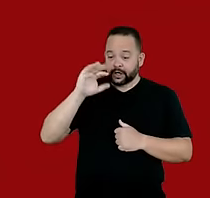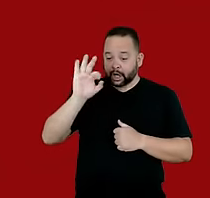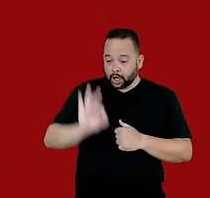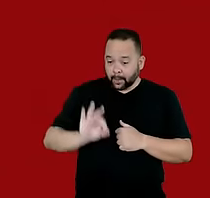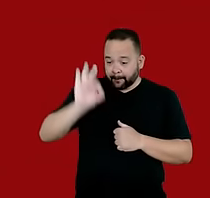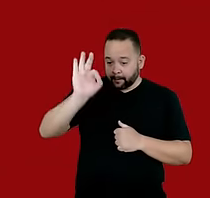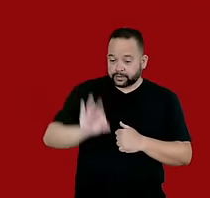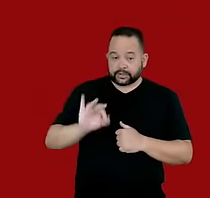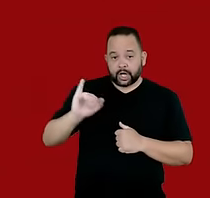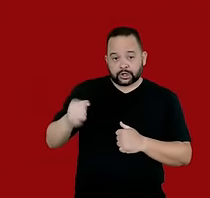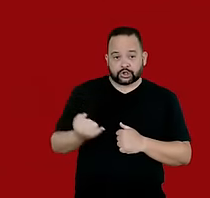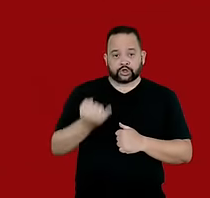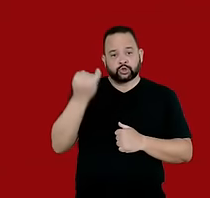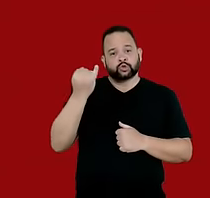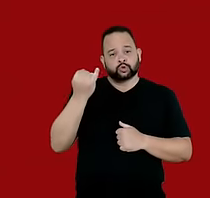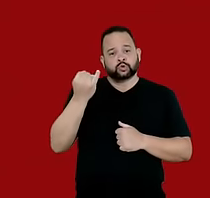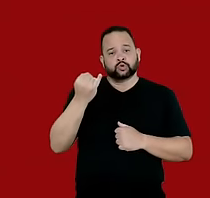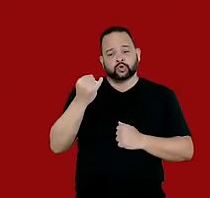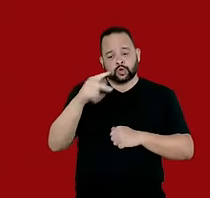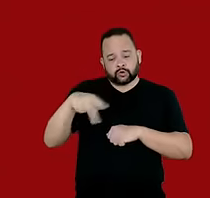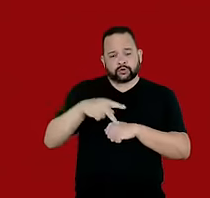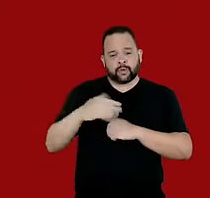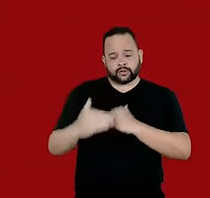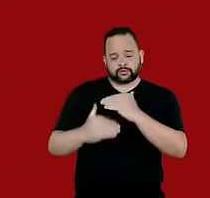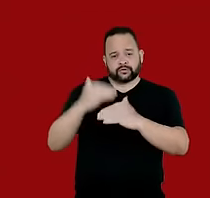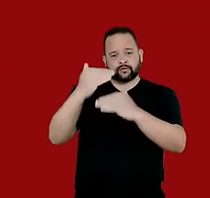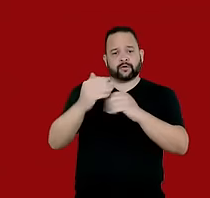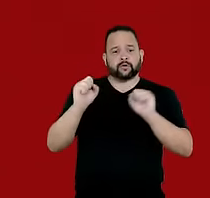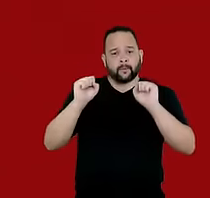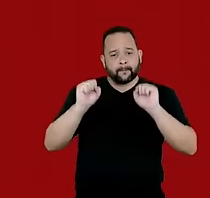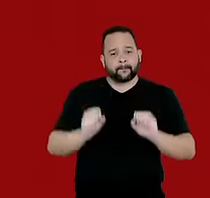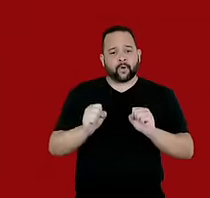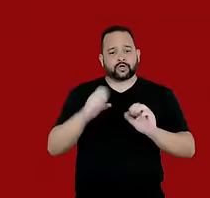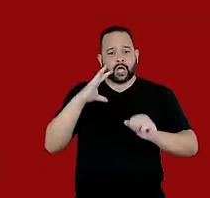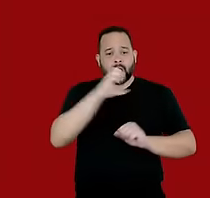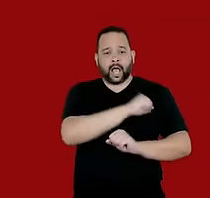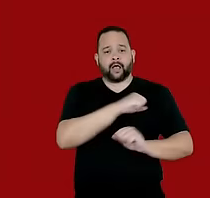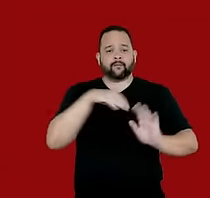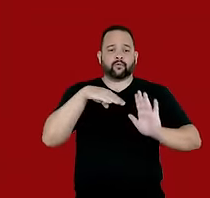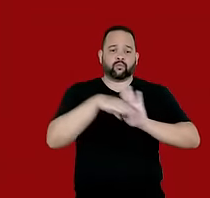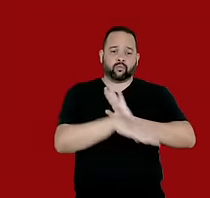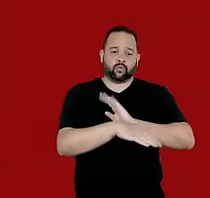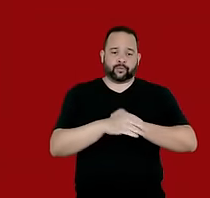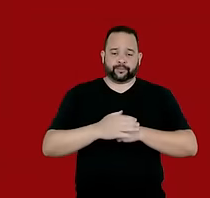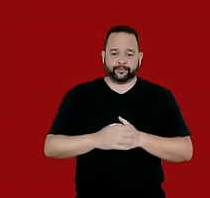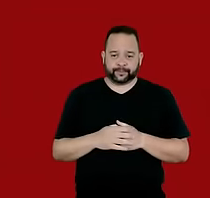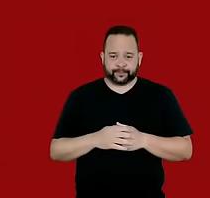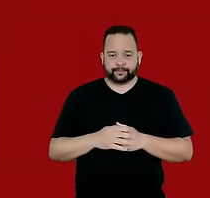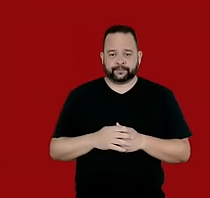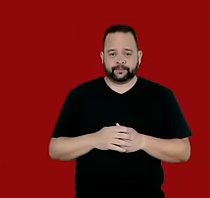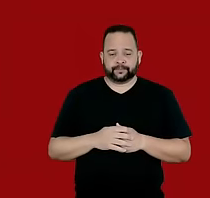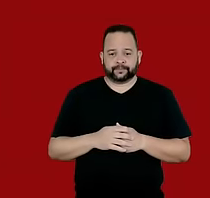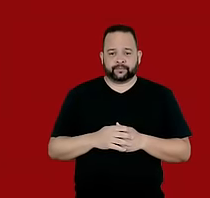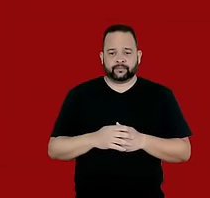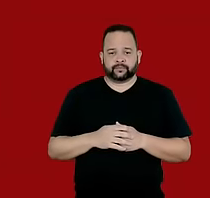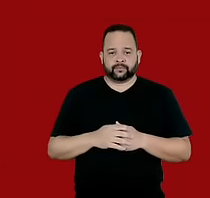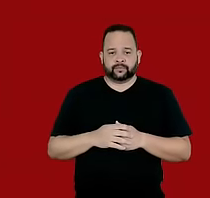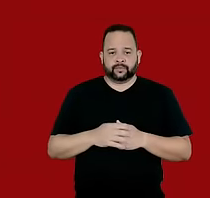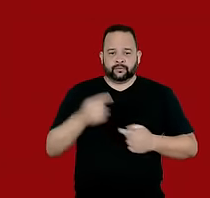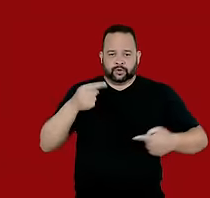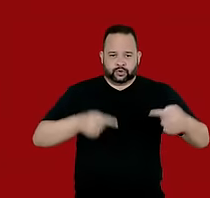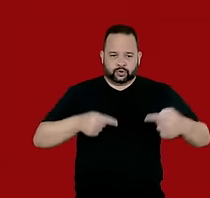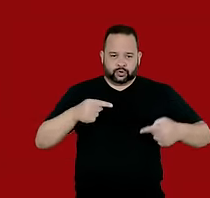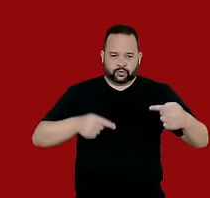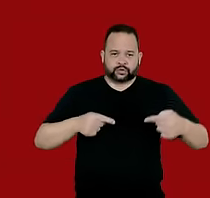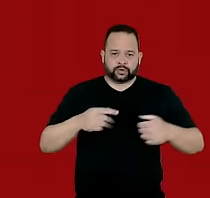possam cair com com com rapidez né aqui é só um pouco a política acho que vou passar aqui também esse é basicamente o